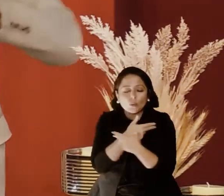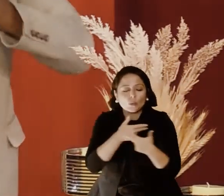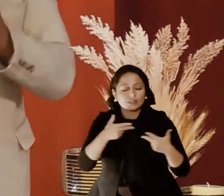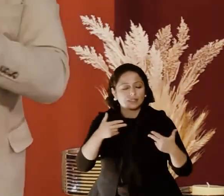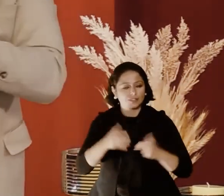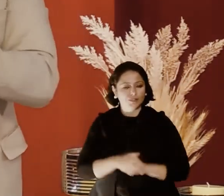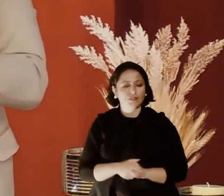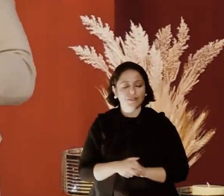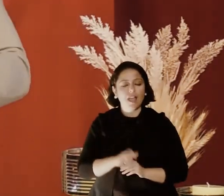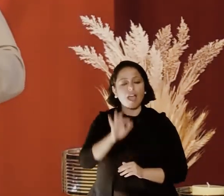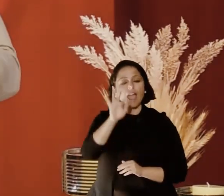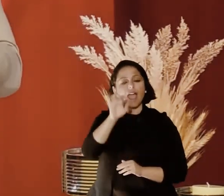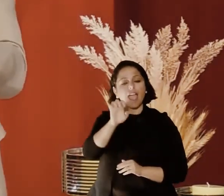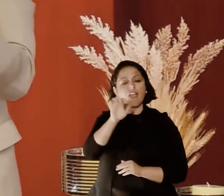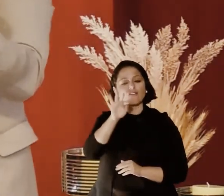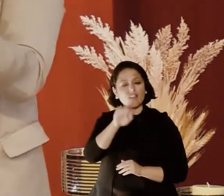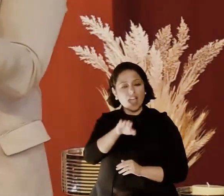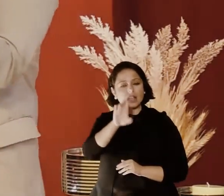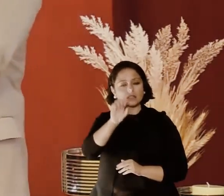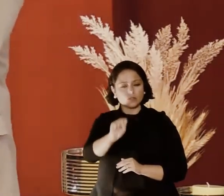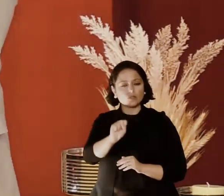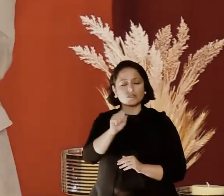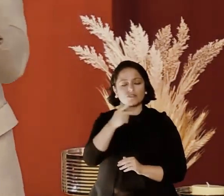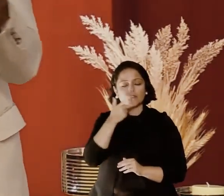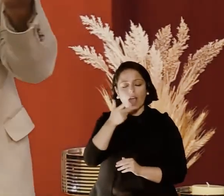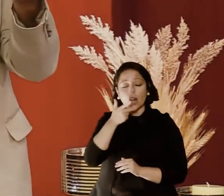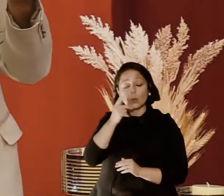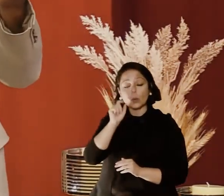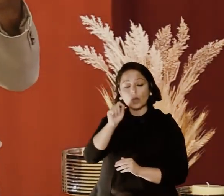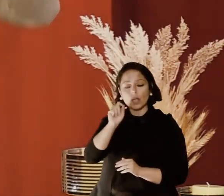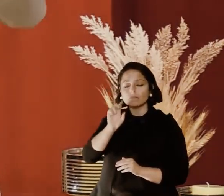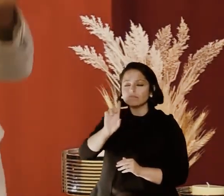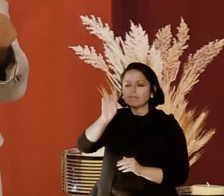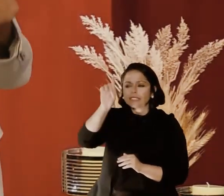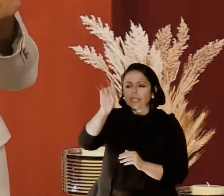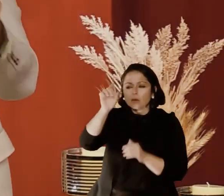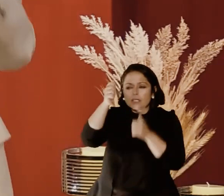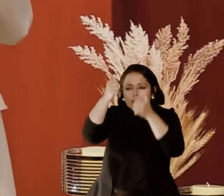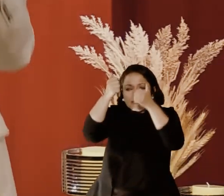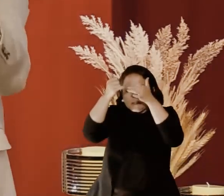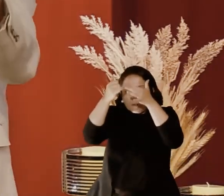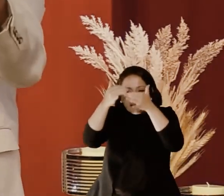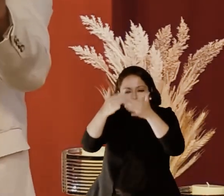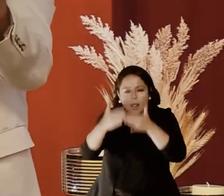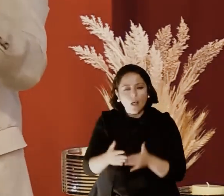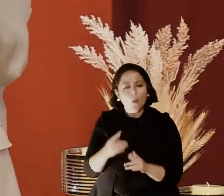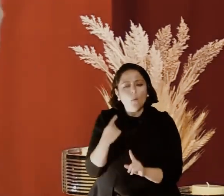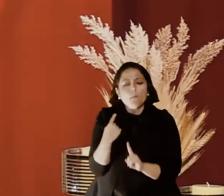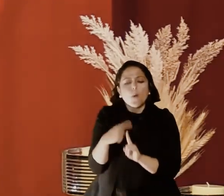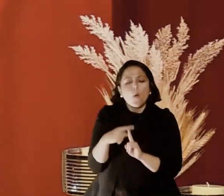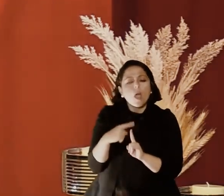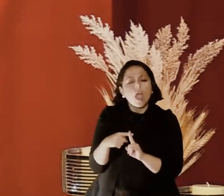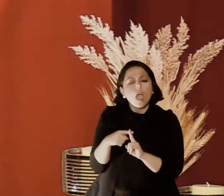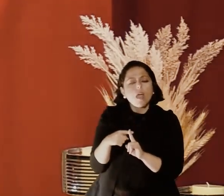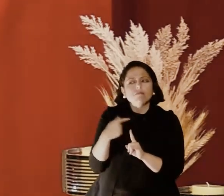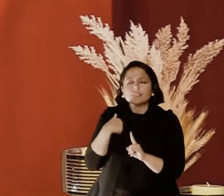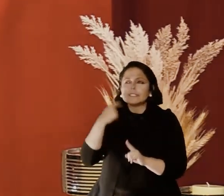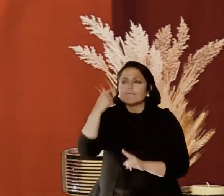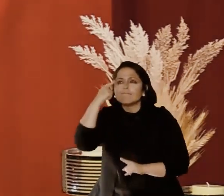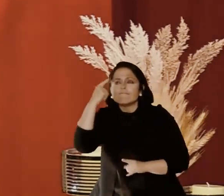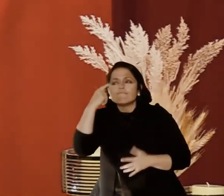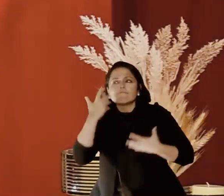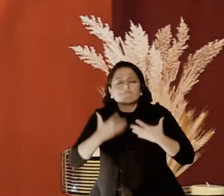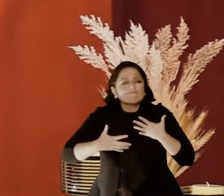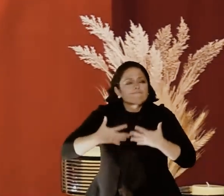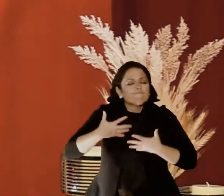eu gosto muito desse texto, porque ele expressa o significado, o porquê das coisas. Quando você não tem um porquê